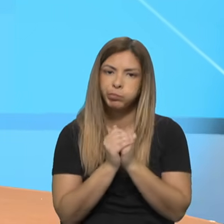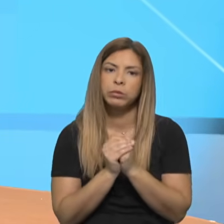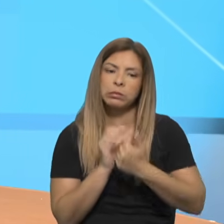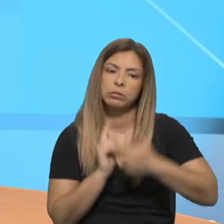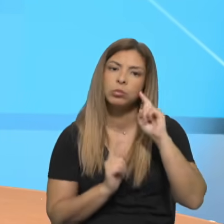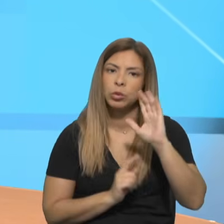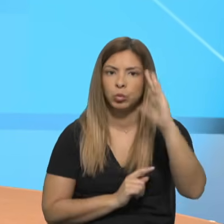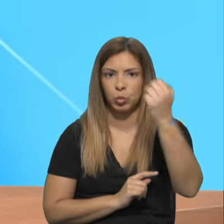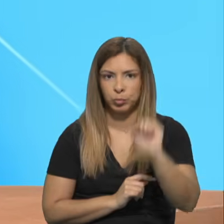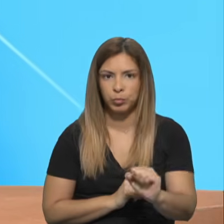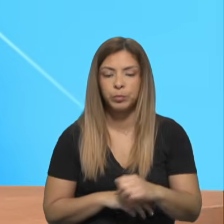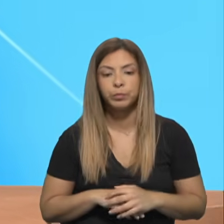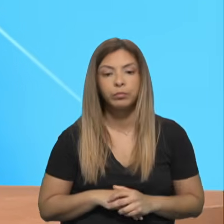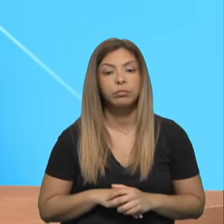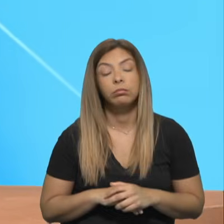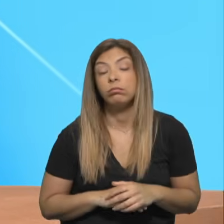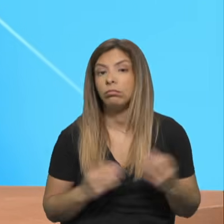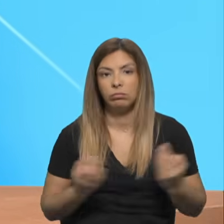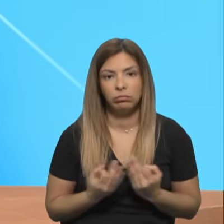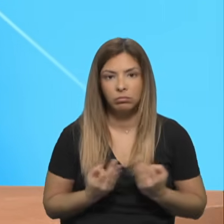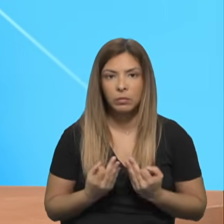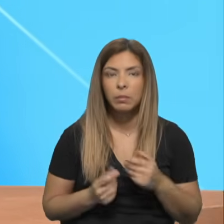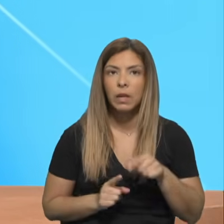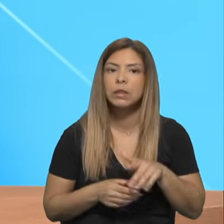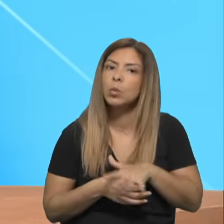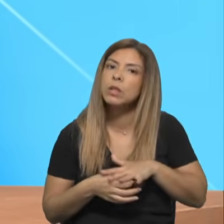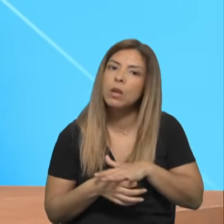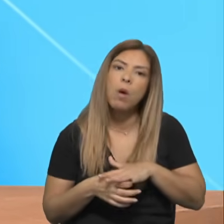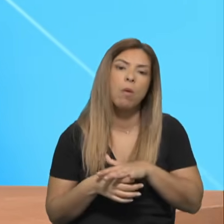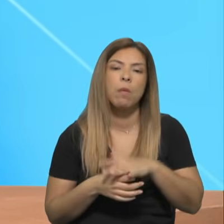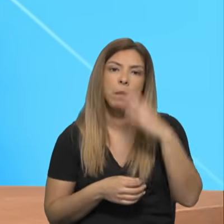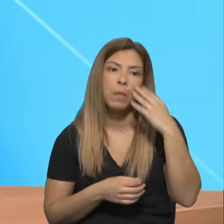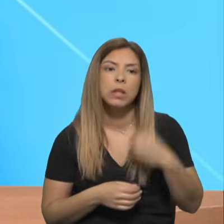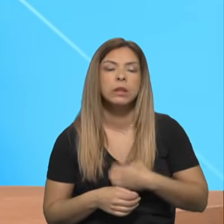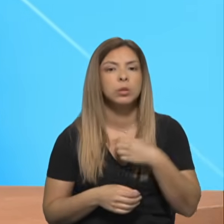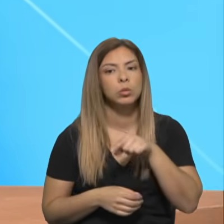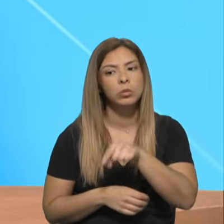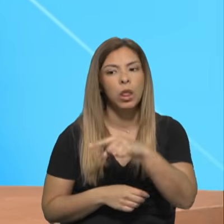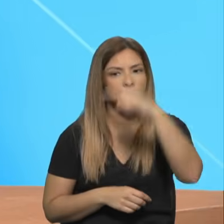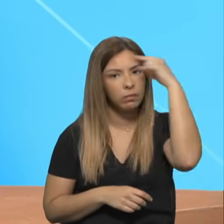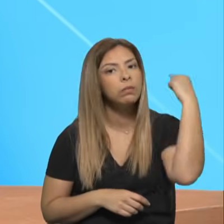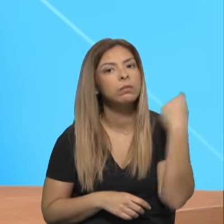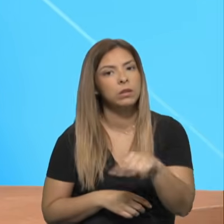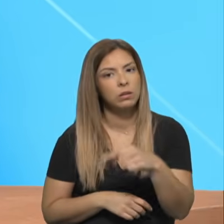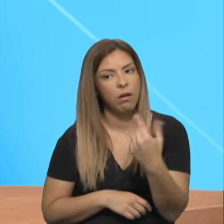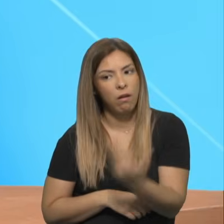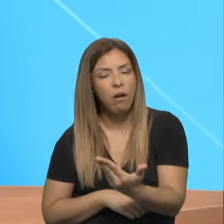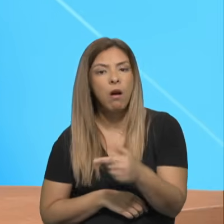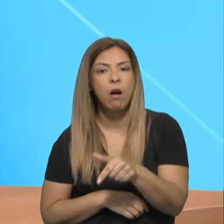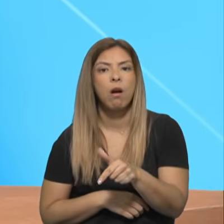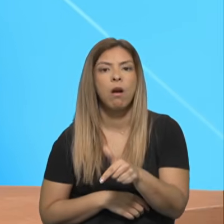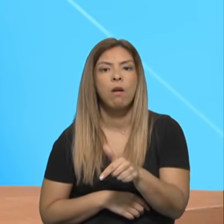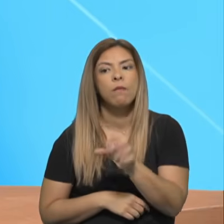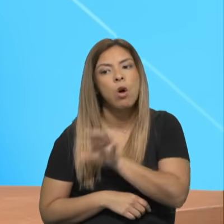determinante. Sim, de facto, há situações que nos parecem difíceis de ultrapassar, porque são tais